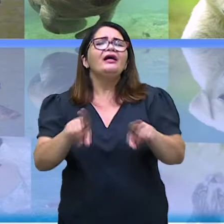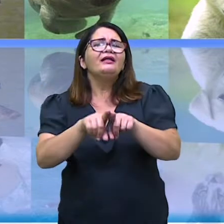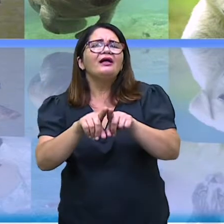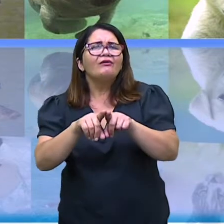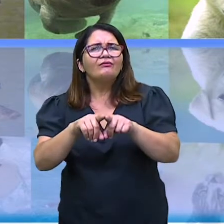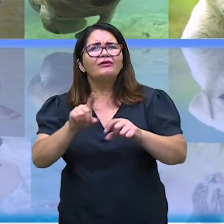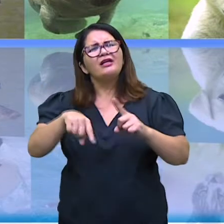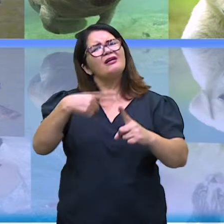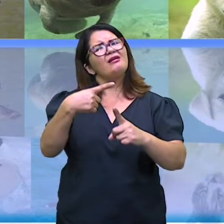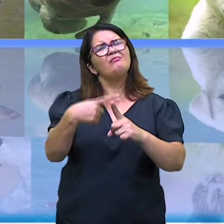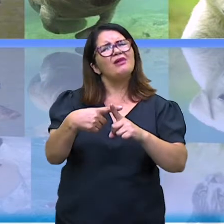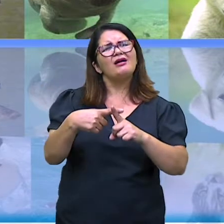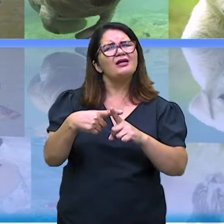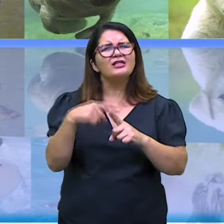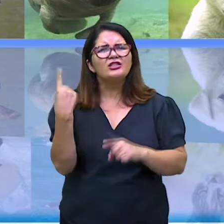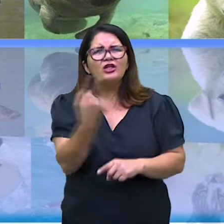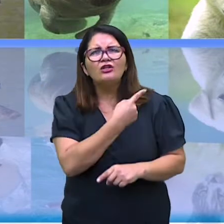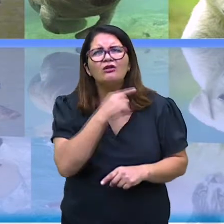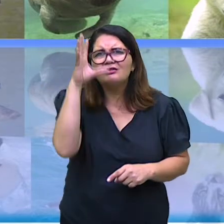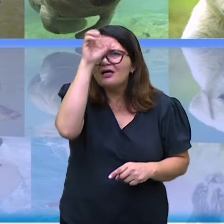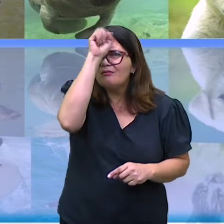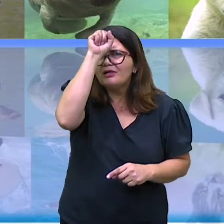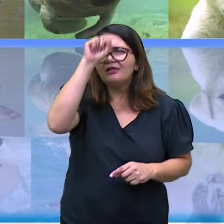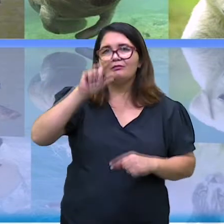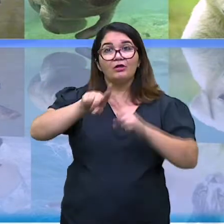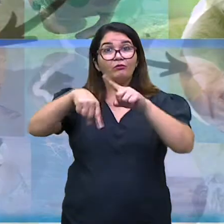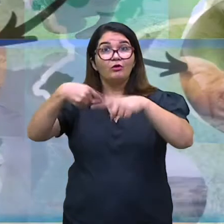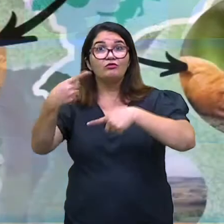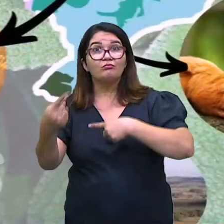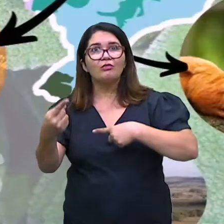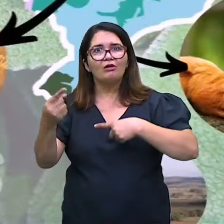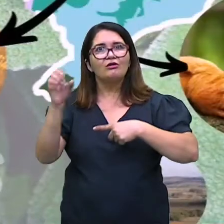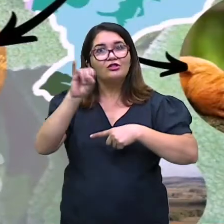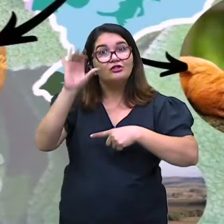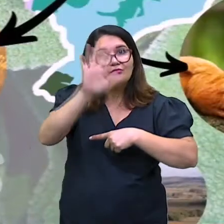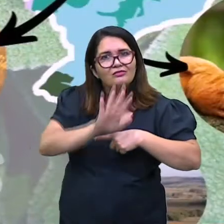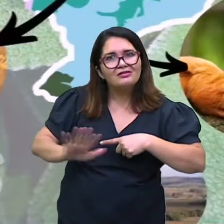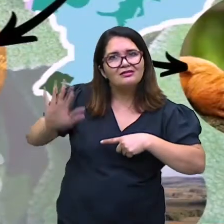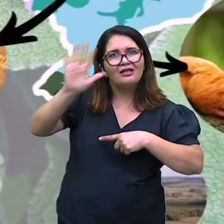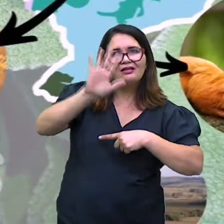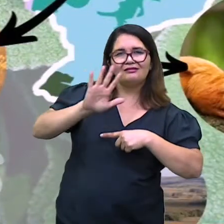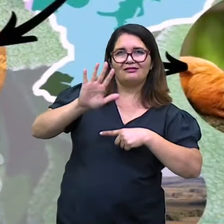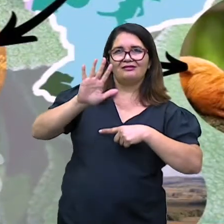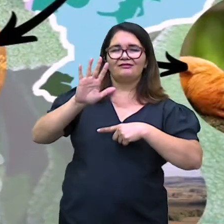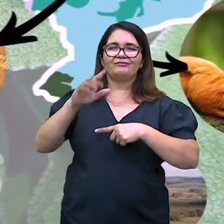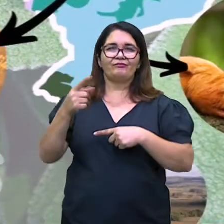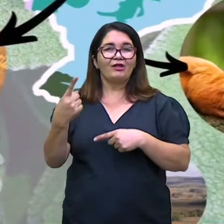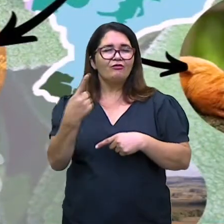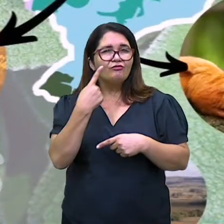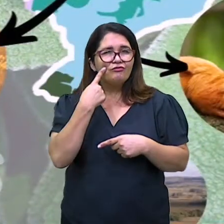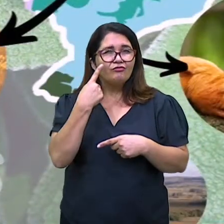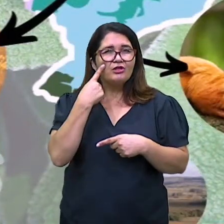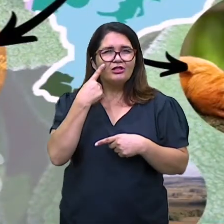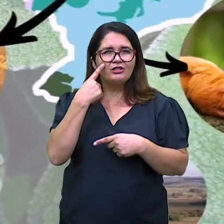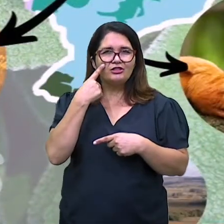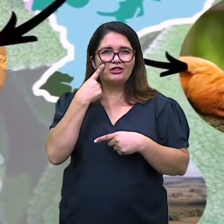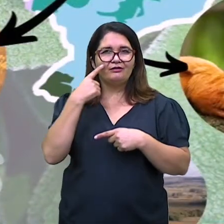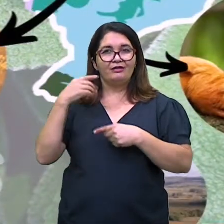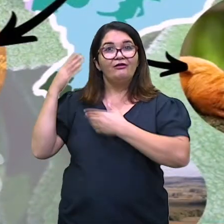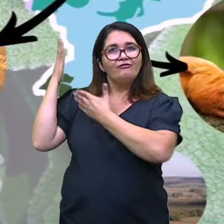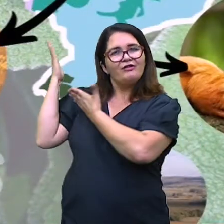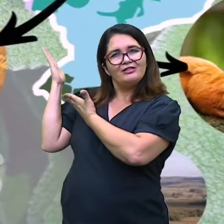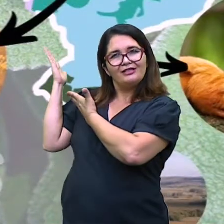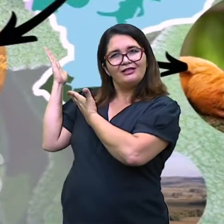Vocês se lembram? Vamos lá para o nosso próximo slide? E a gente vai então tentar entender. Nós vimos os